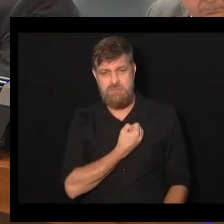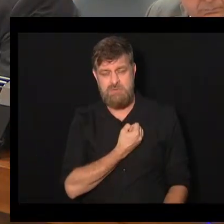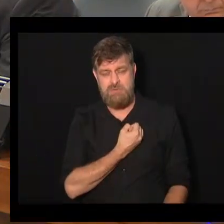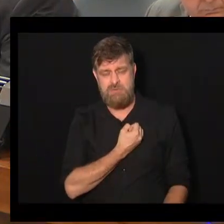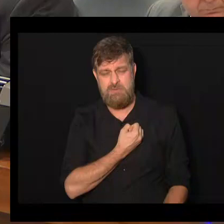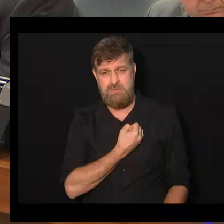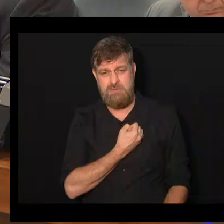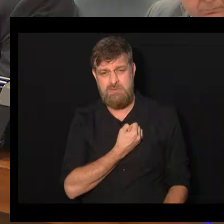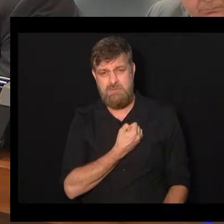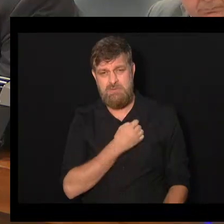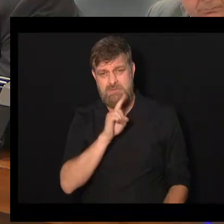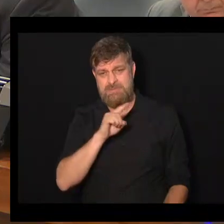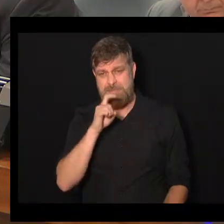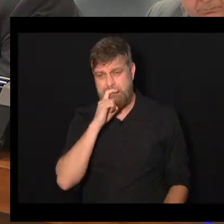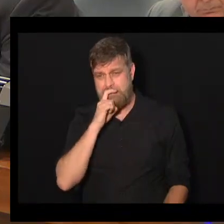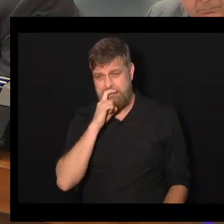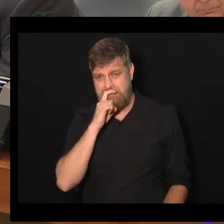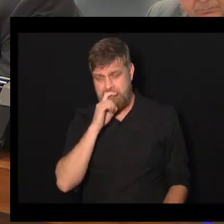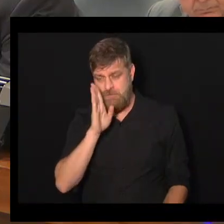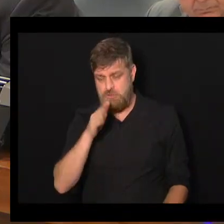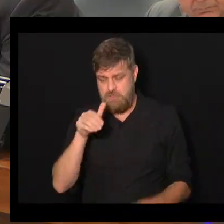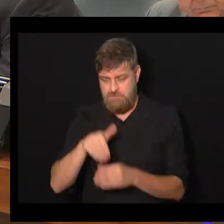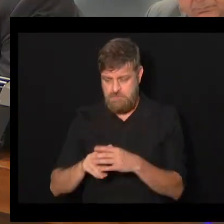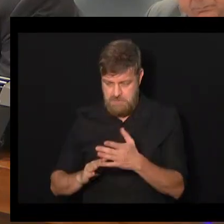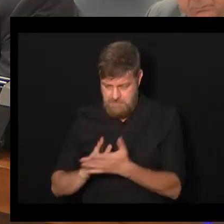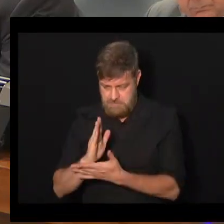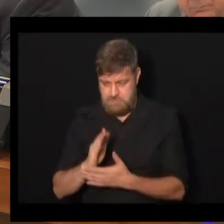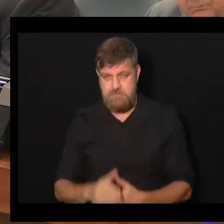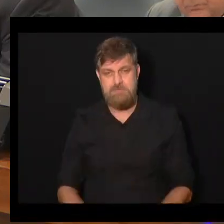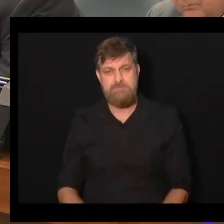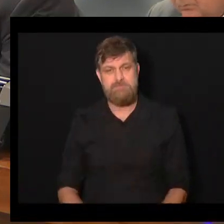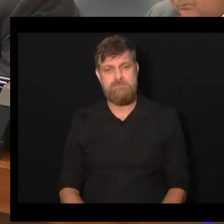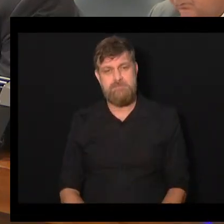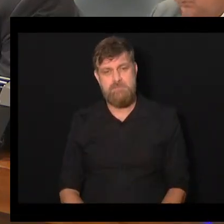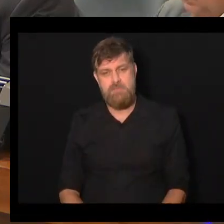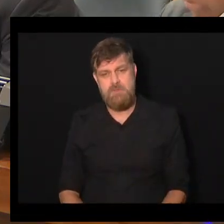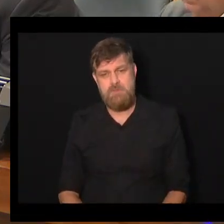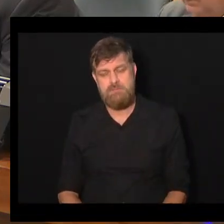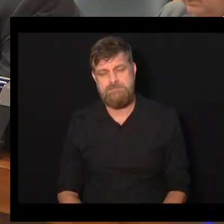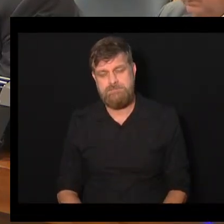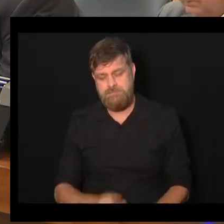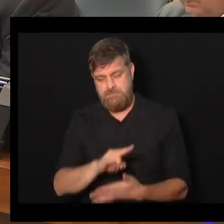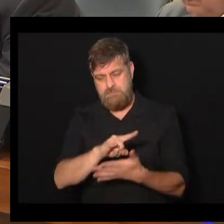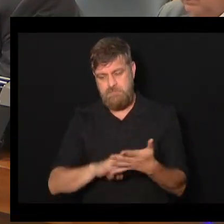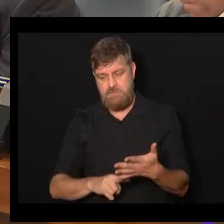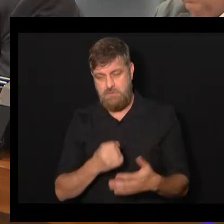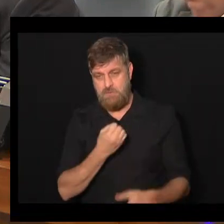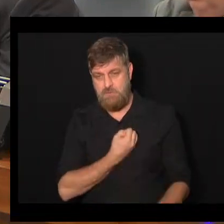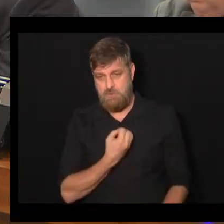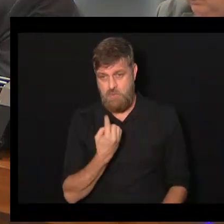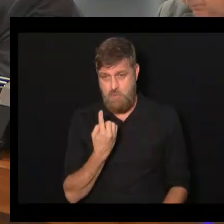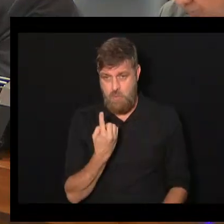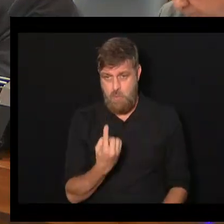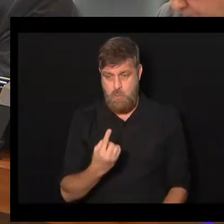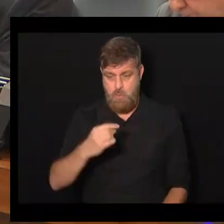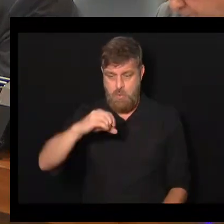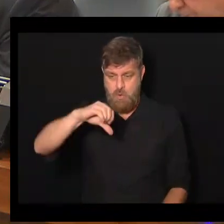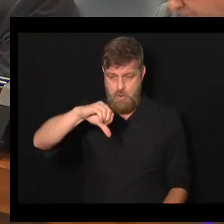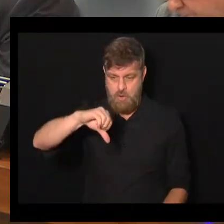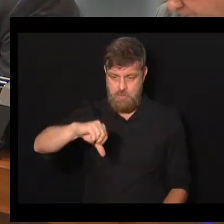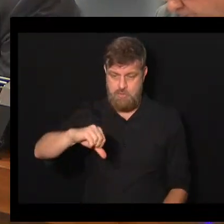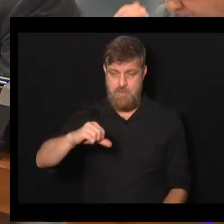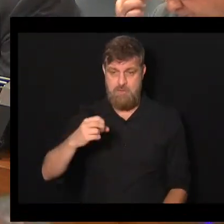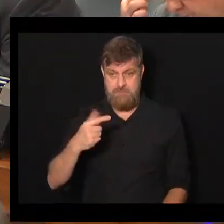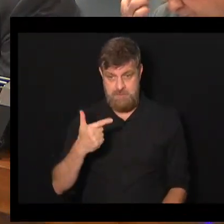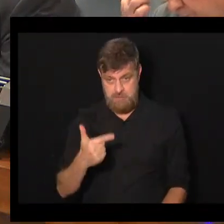da lavra do vereador Zé Carlos e já aprovada pelo plenário. Pois não, senhor presidente. A moção número 192 do vereador